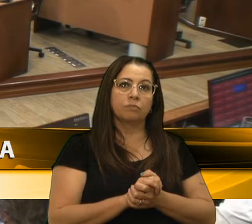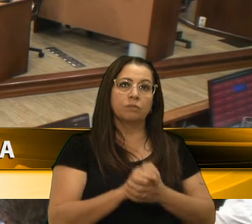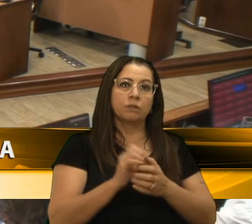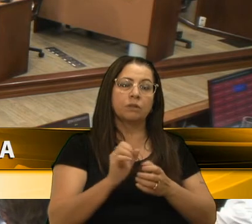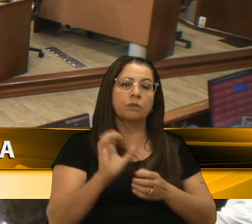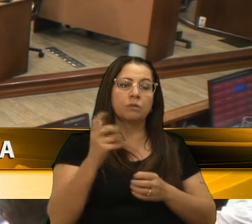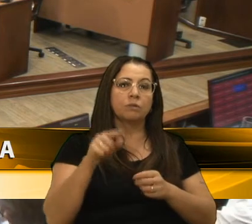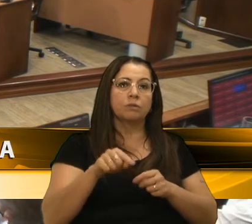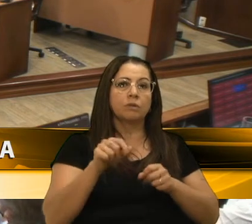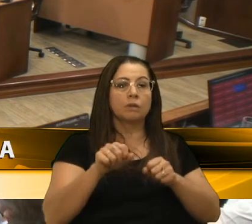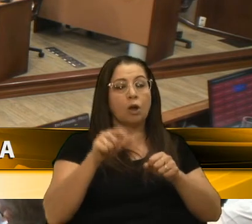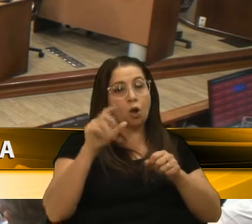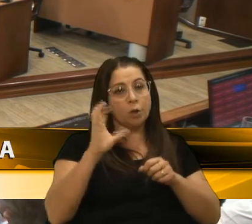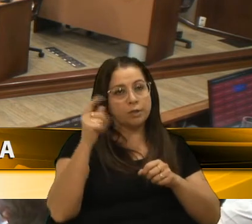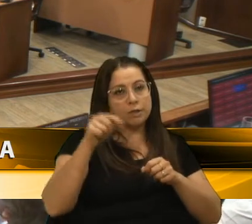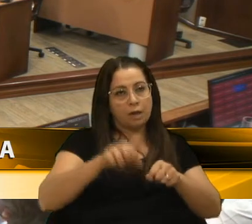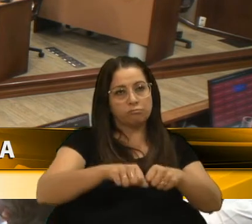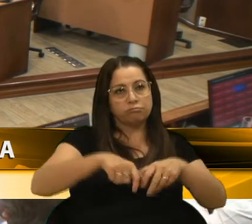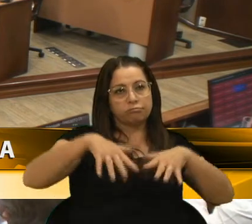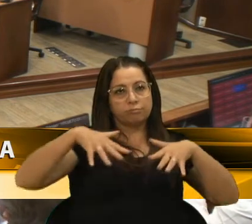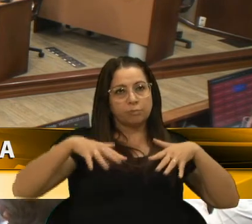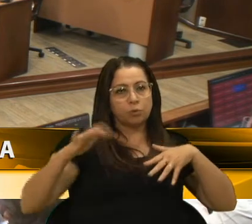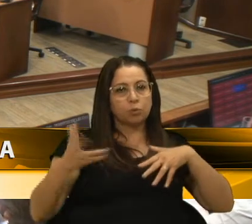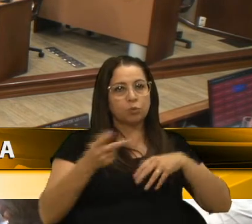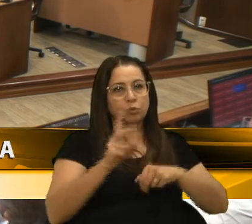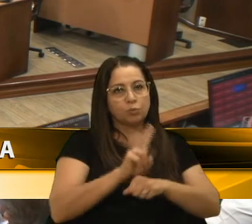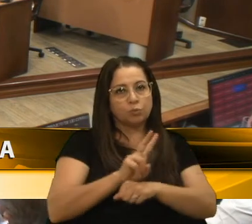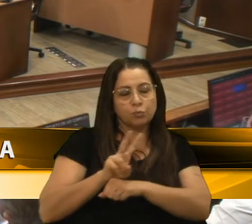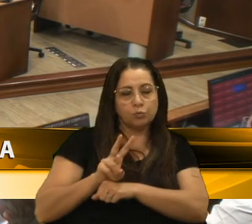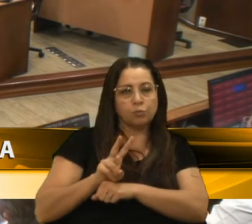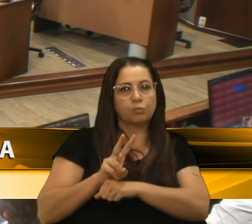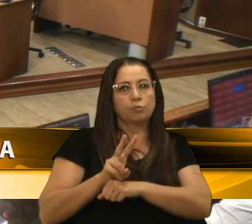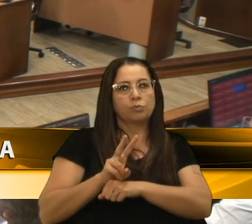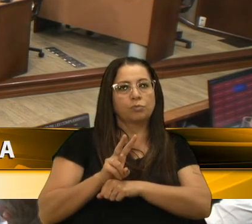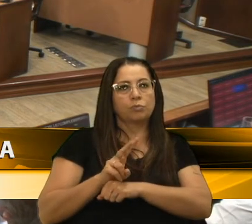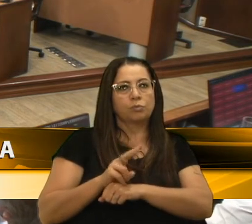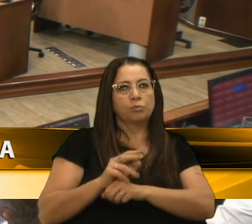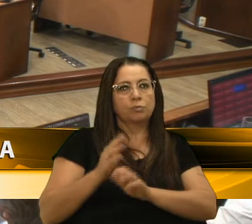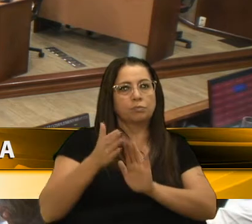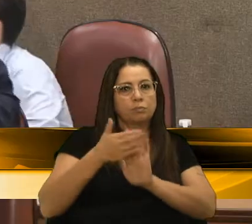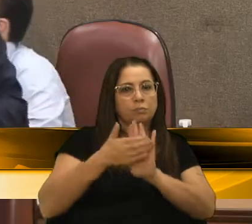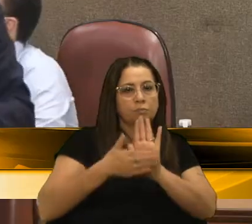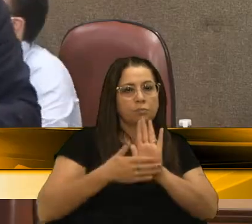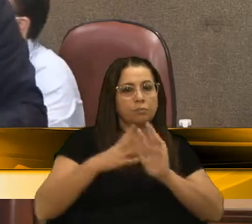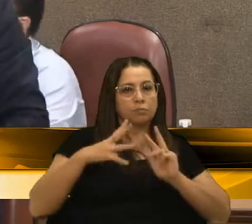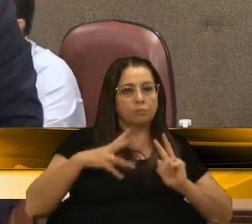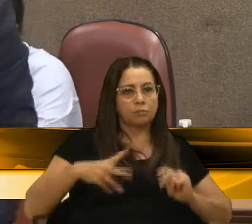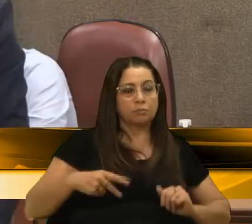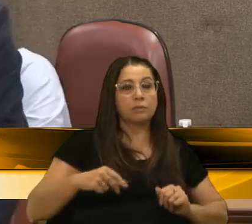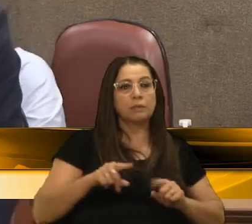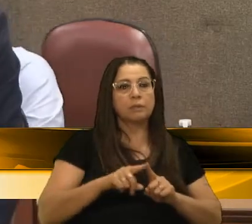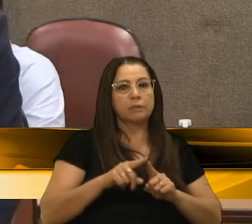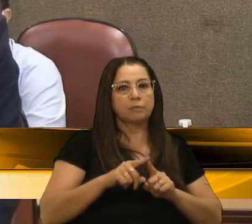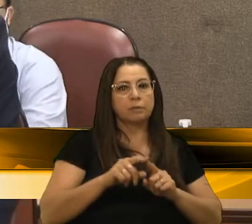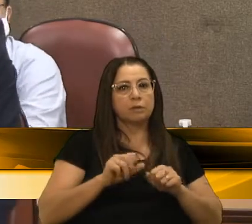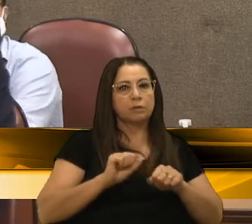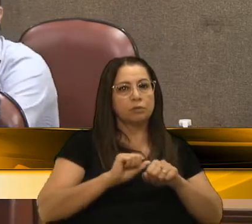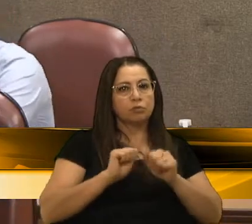plenário Nadir Rossetti, com todos os cuidados e protocolos de higiene em meio à